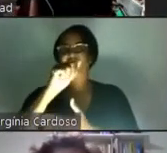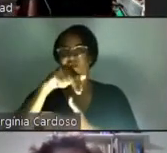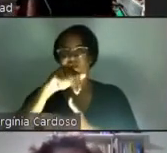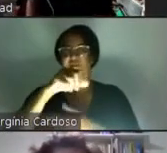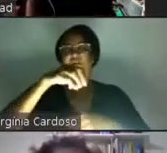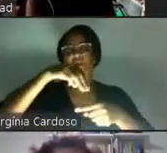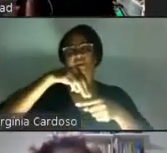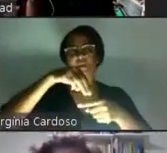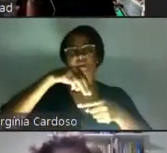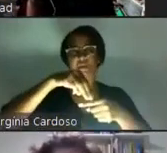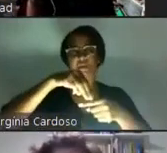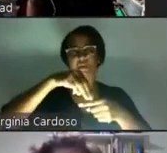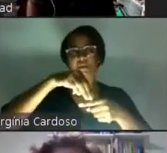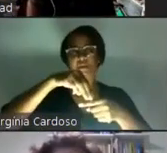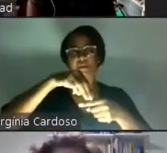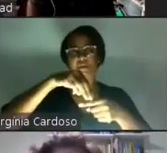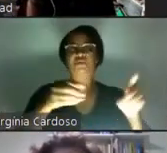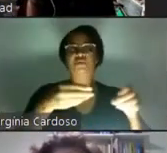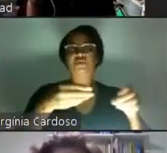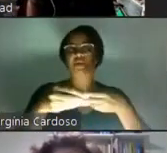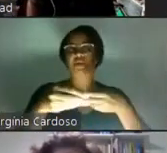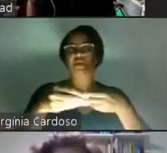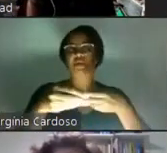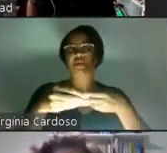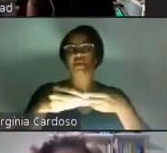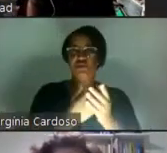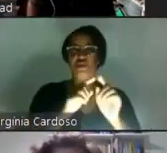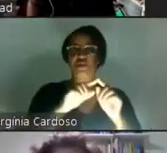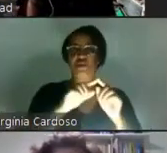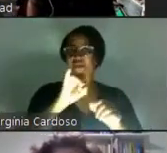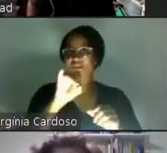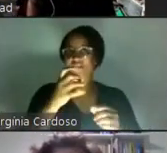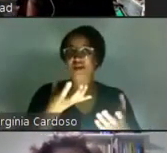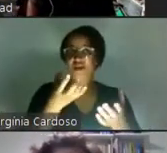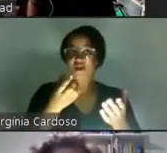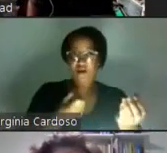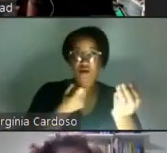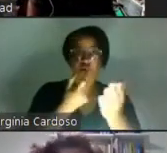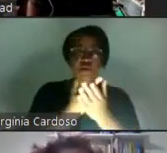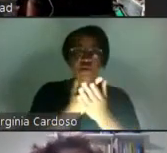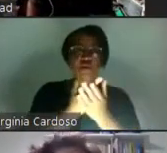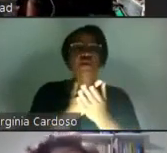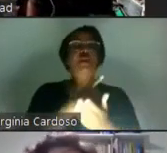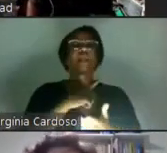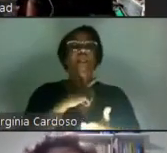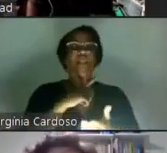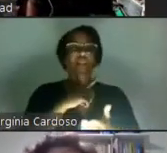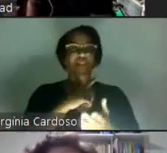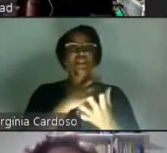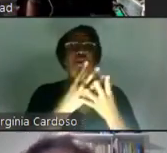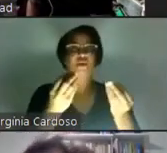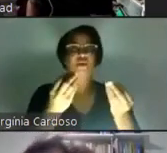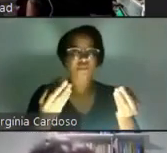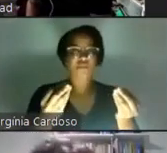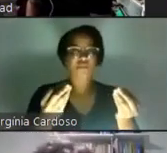ser distribuído nas escolas, mas quem quiser comprar, eu tenho um bocado ainda, tirando os 40 ainda tem um bocado,